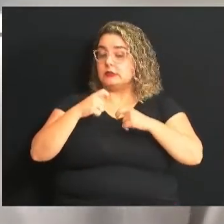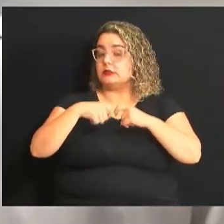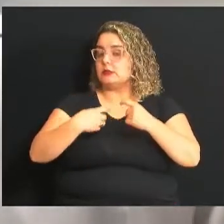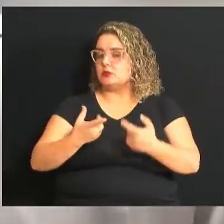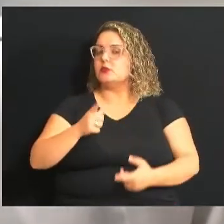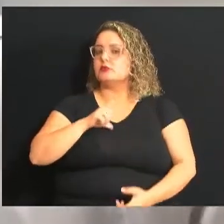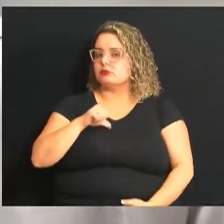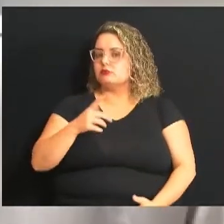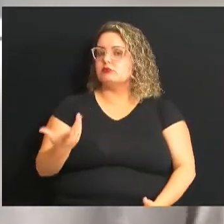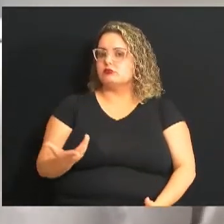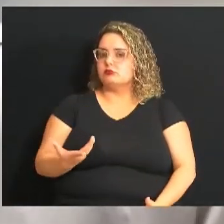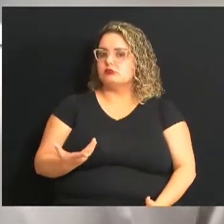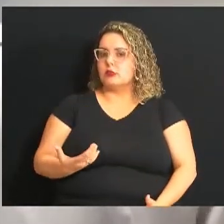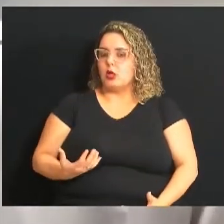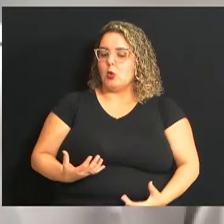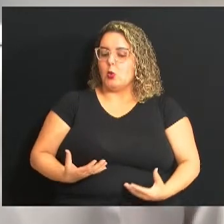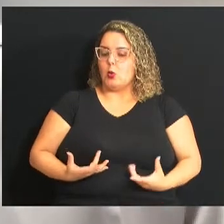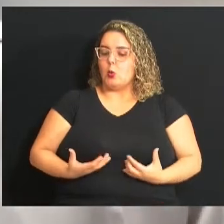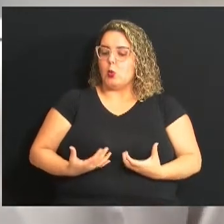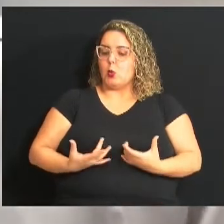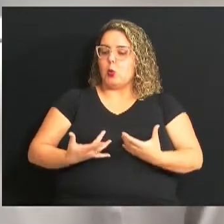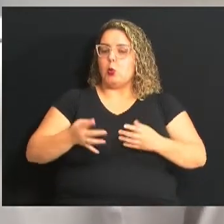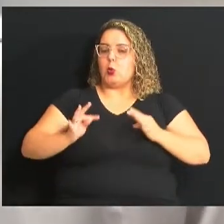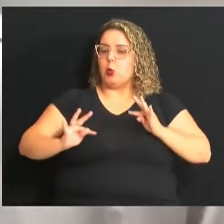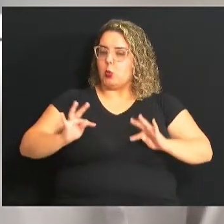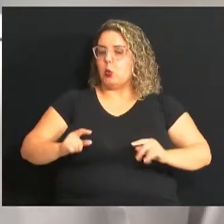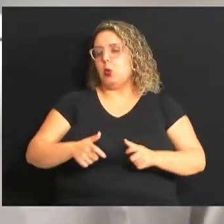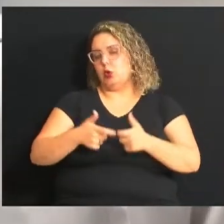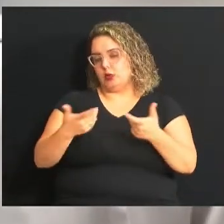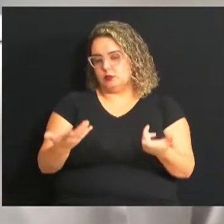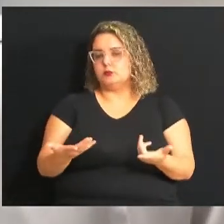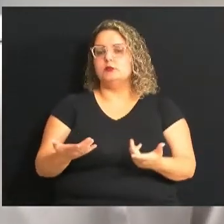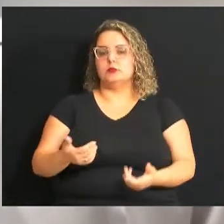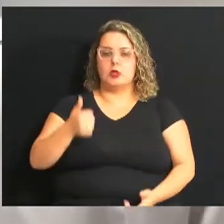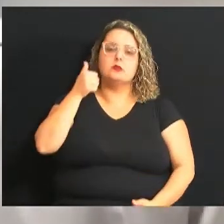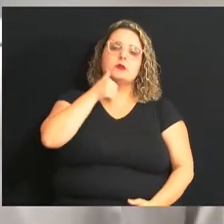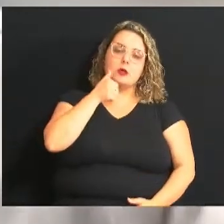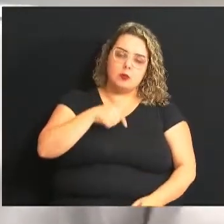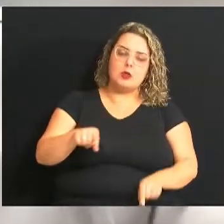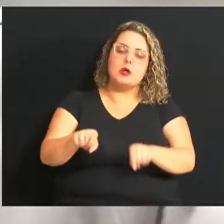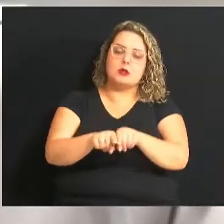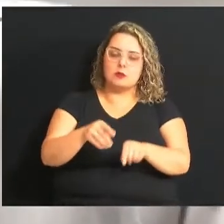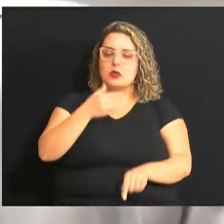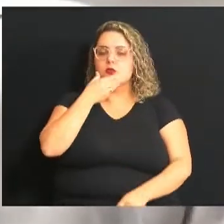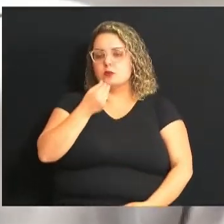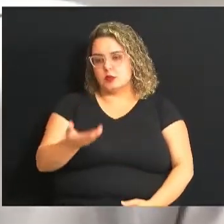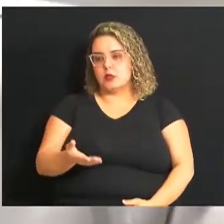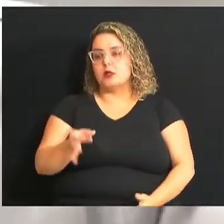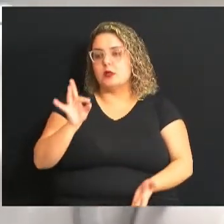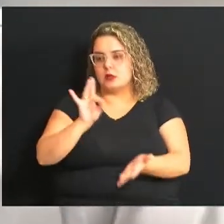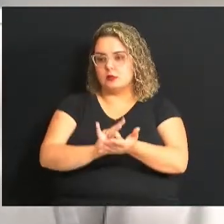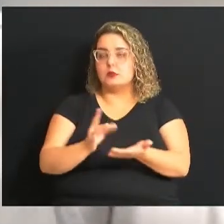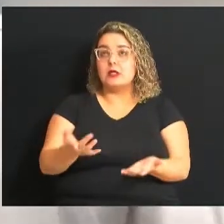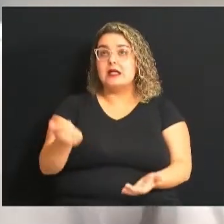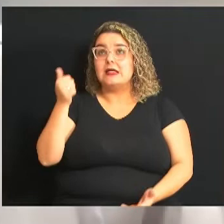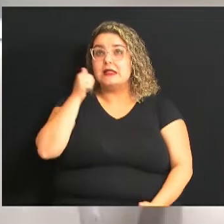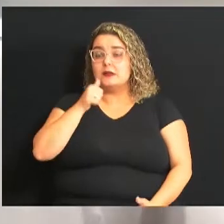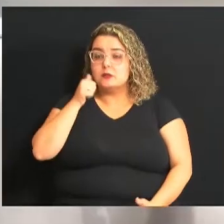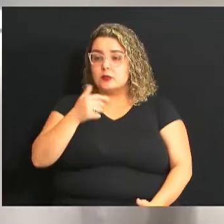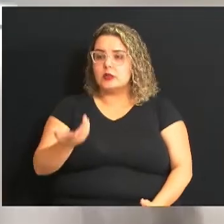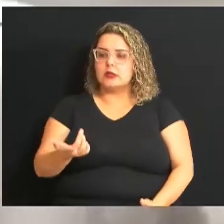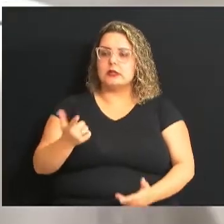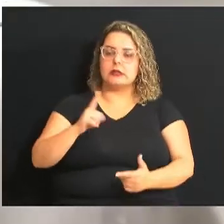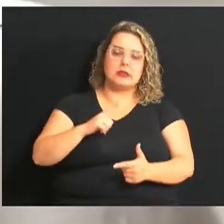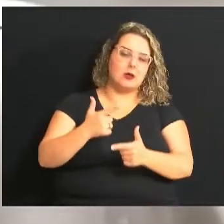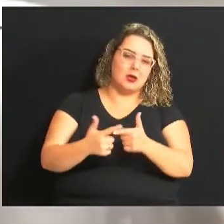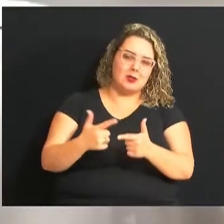Então, melhora sim, tanto no homem quanto na mulher, tá bom? Então, isso realmente... E na mulher que tem um problema que